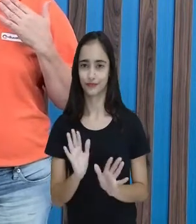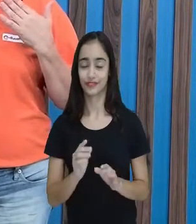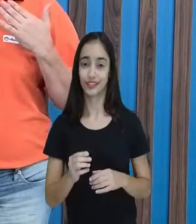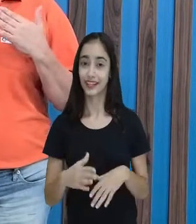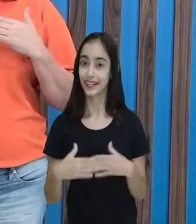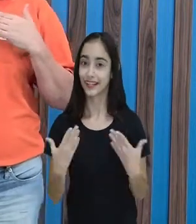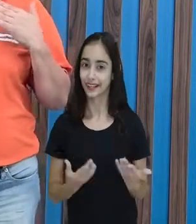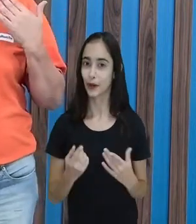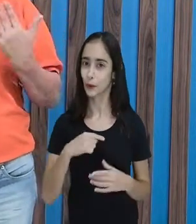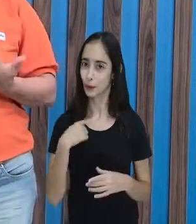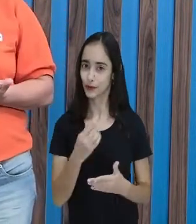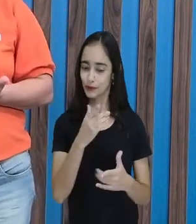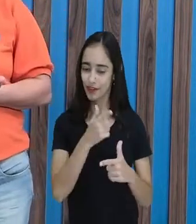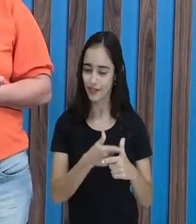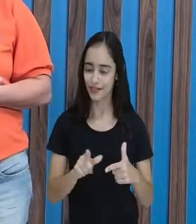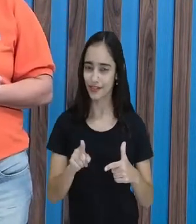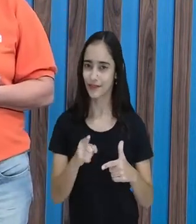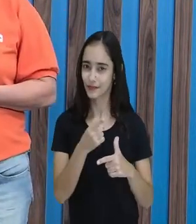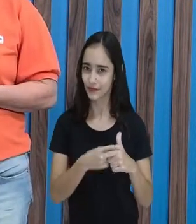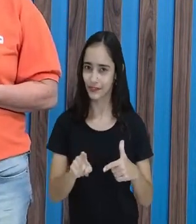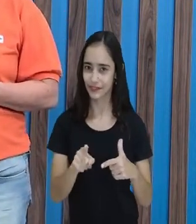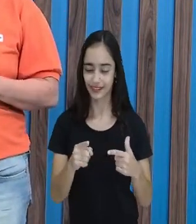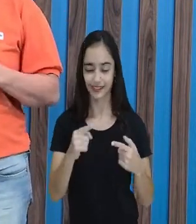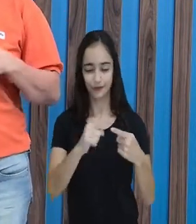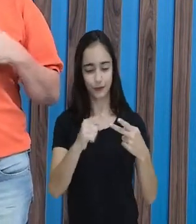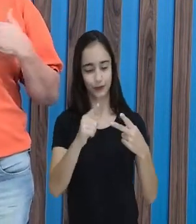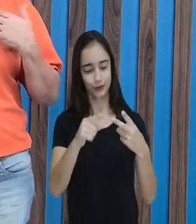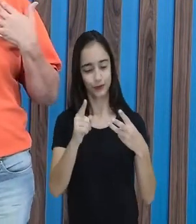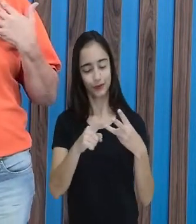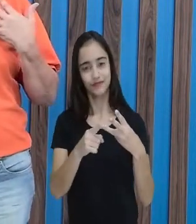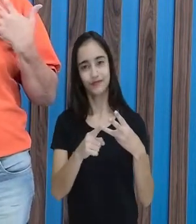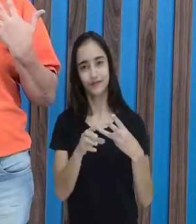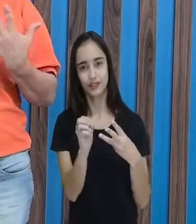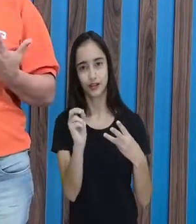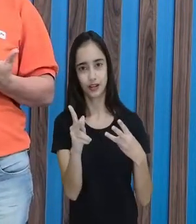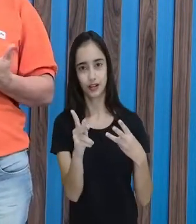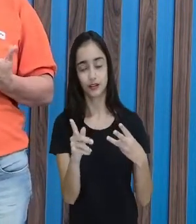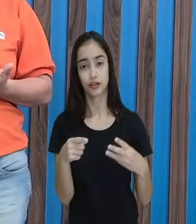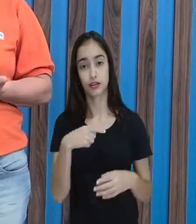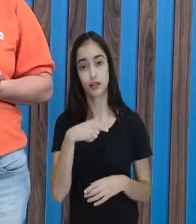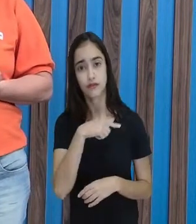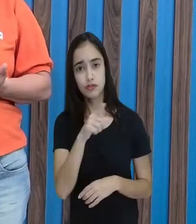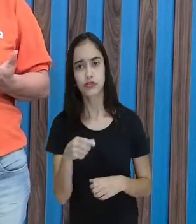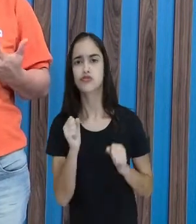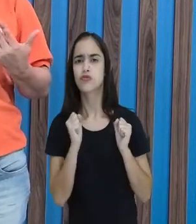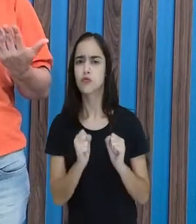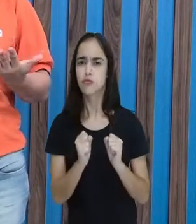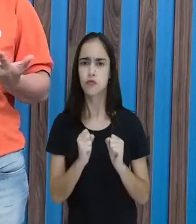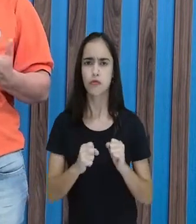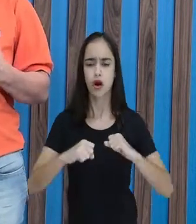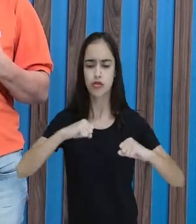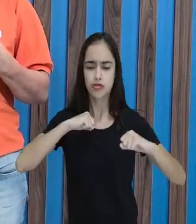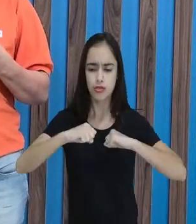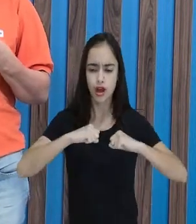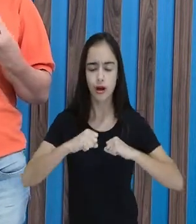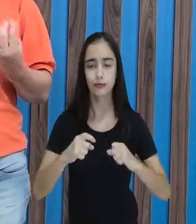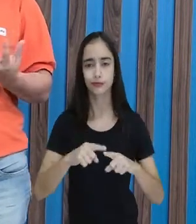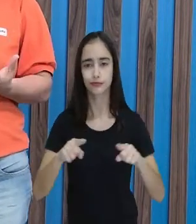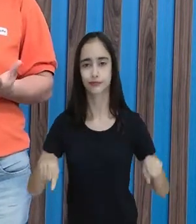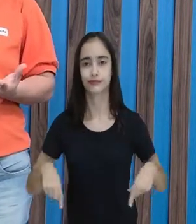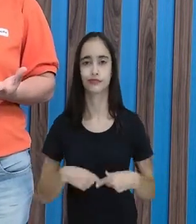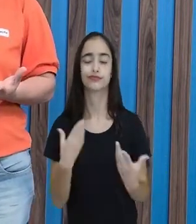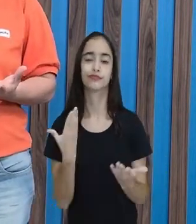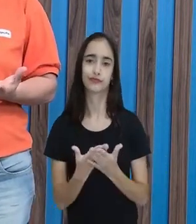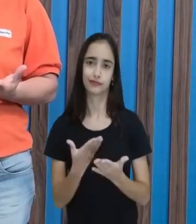vocês assistissem as 3 etapas da aula e vocês podem discutir em sala de aula, porque o assunto é mais